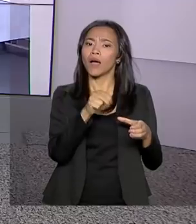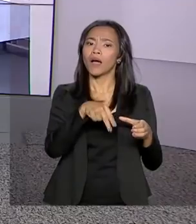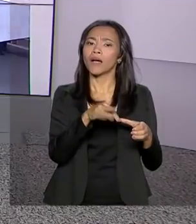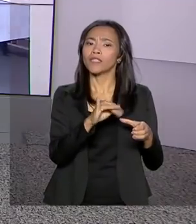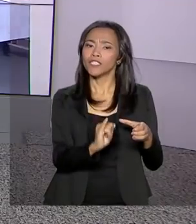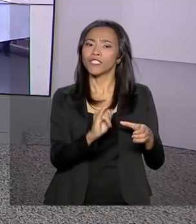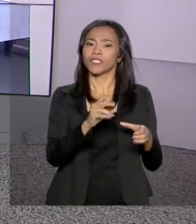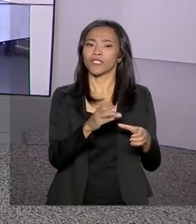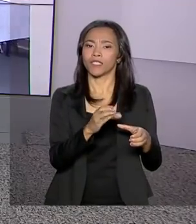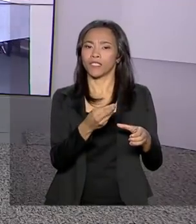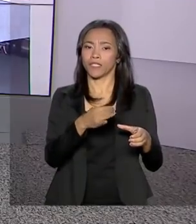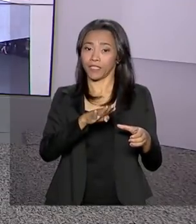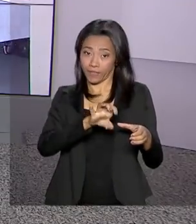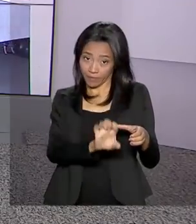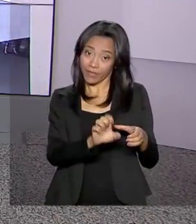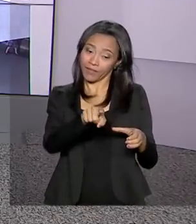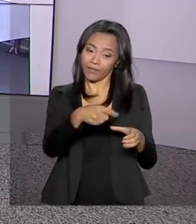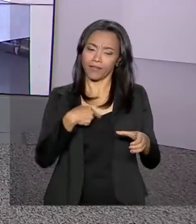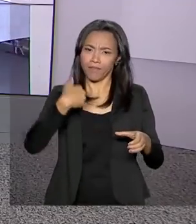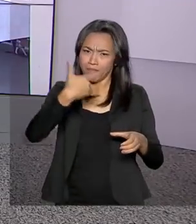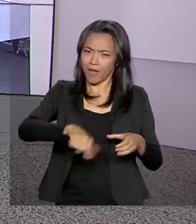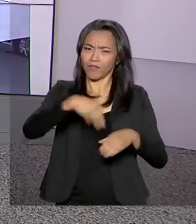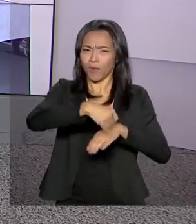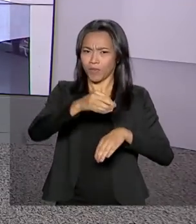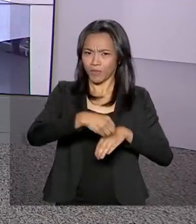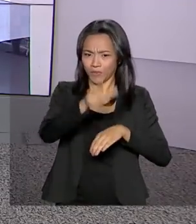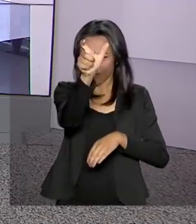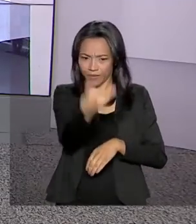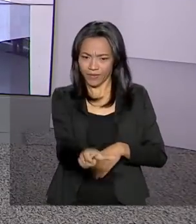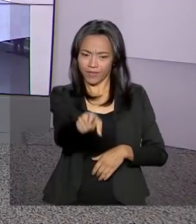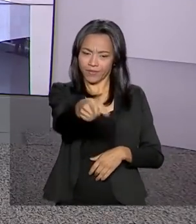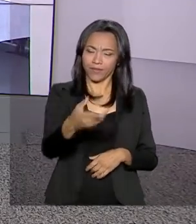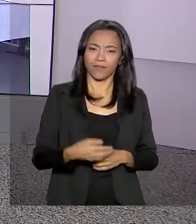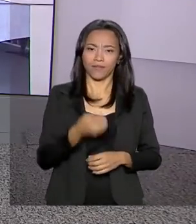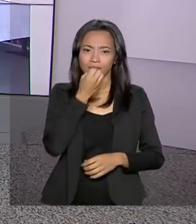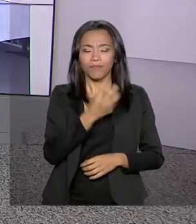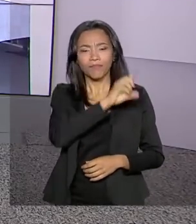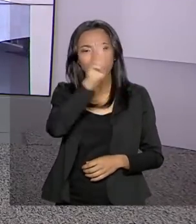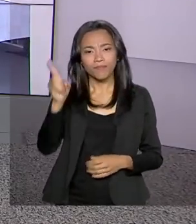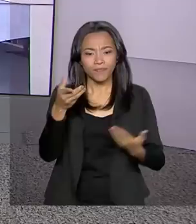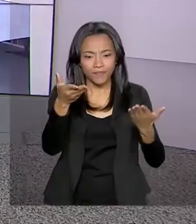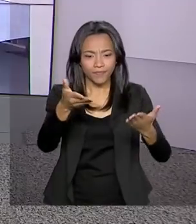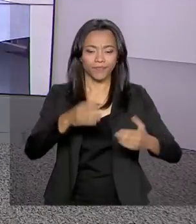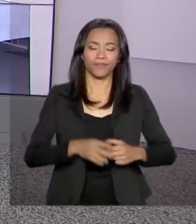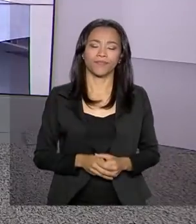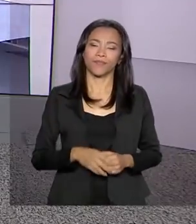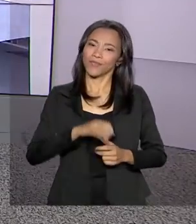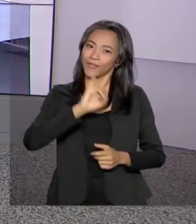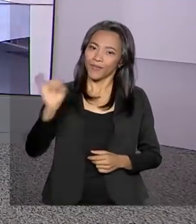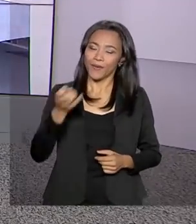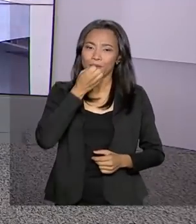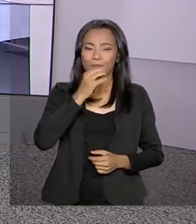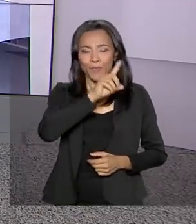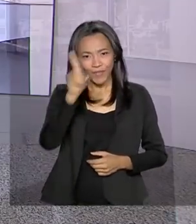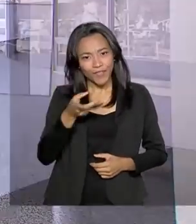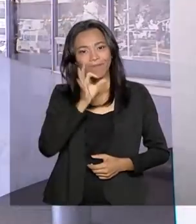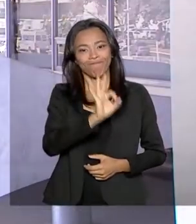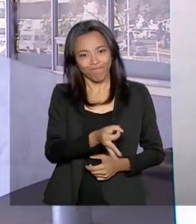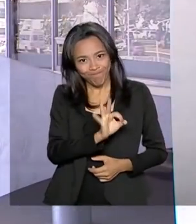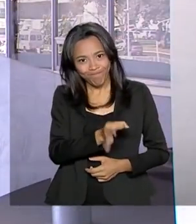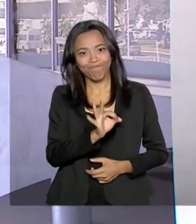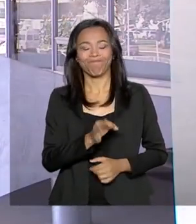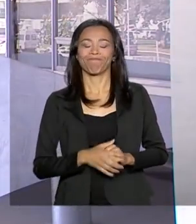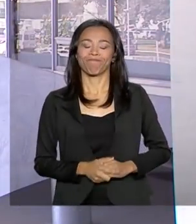do Planalto e tem outras informações ao vivo agora pra gente. Oi, Luciana, bom dia pra você. Oi, Carla, bom dia pra você. É isso mesmo.